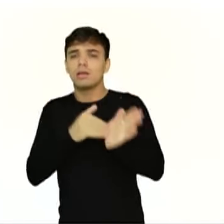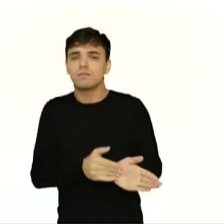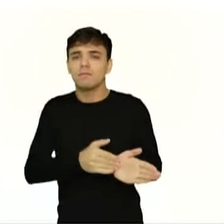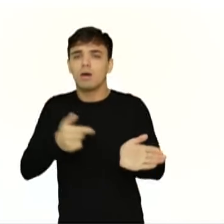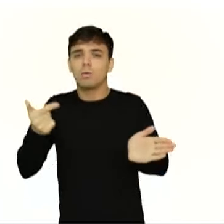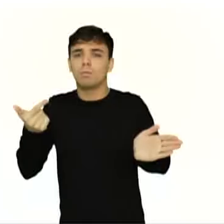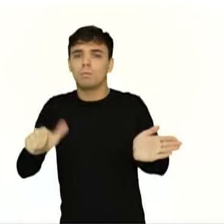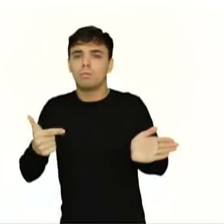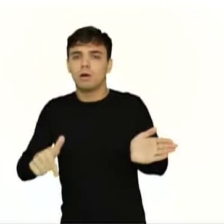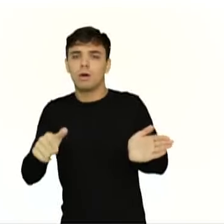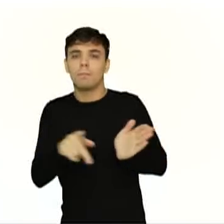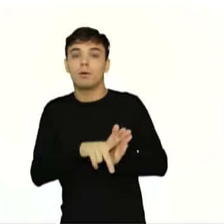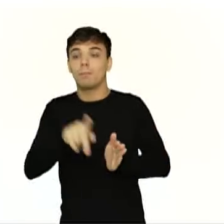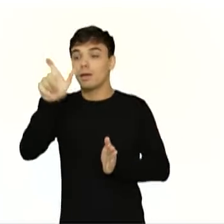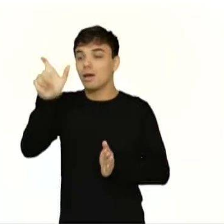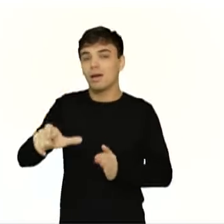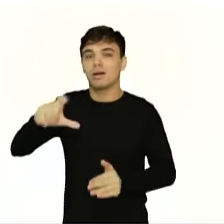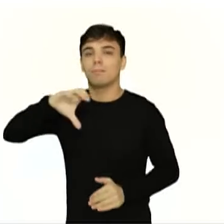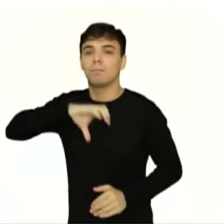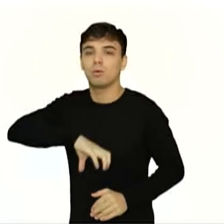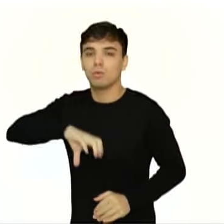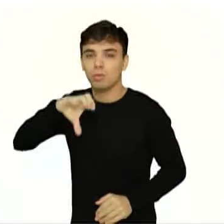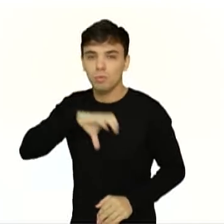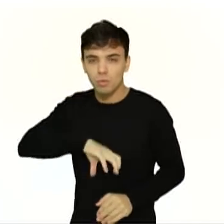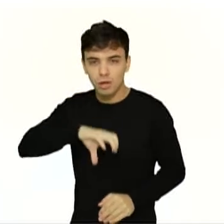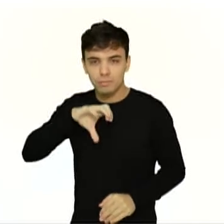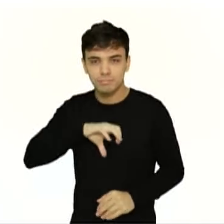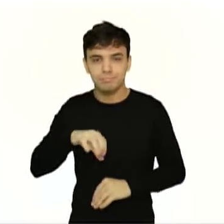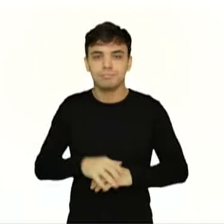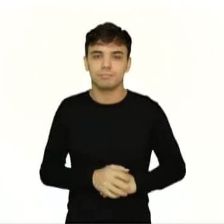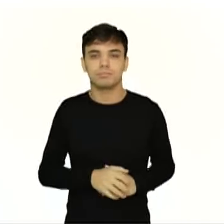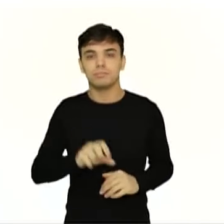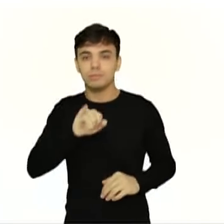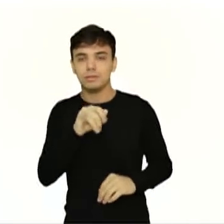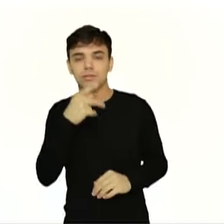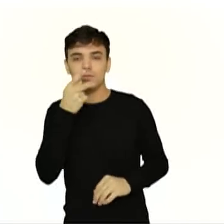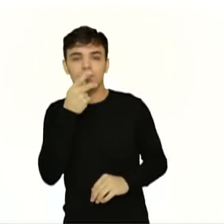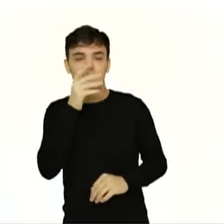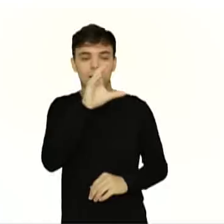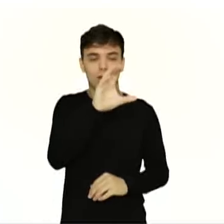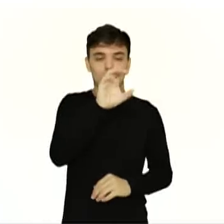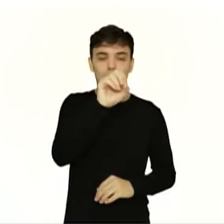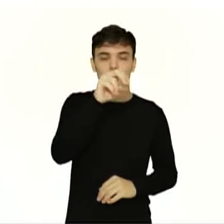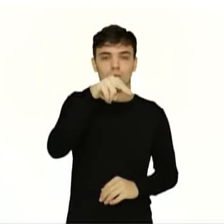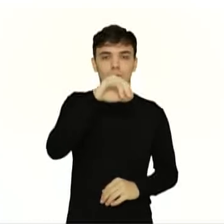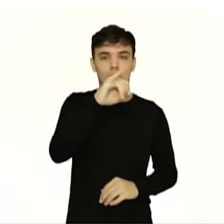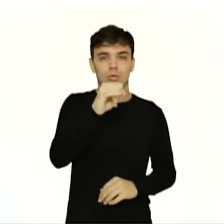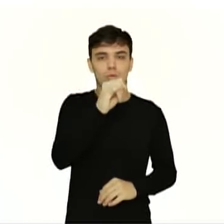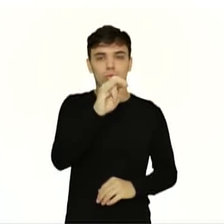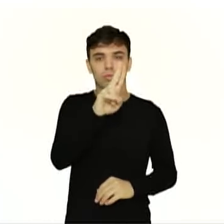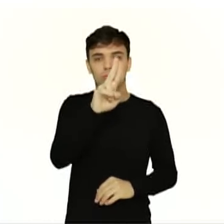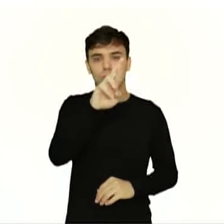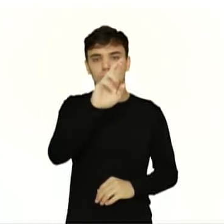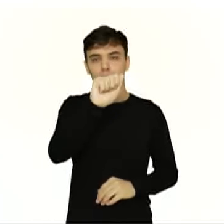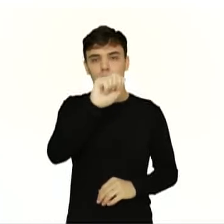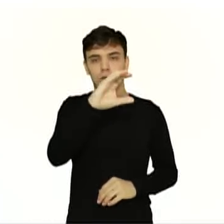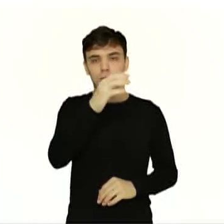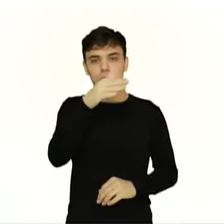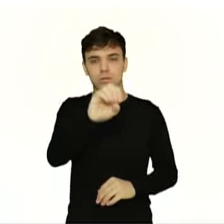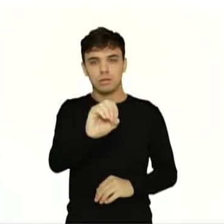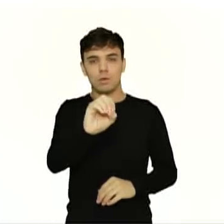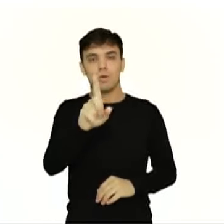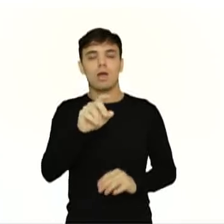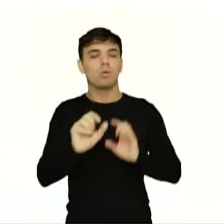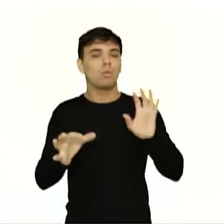remete a ser infiel a quem? A Portugal. Certo? Quando a gente fala de conjuração, estamos falando de uma associação, uma aliança, em